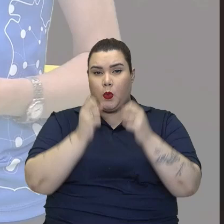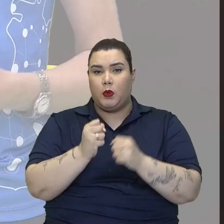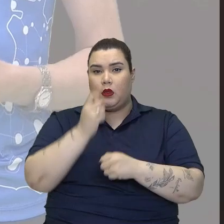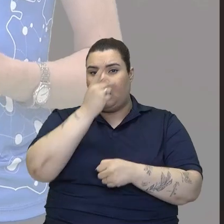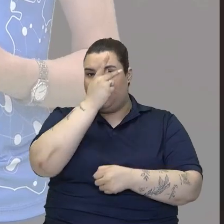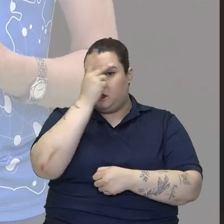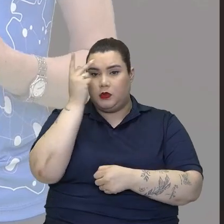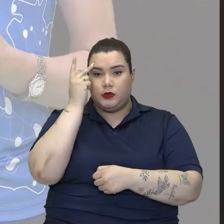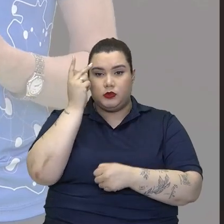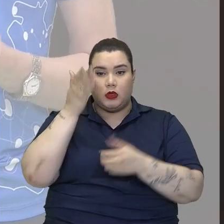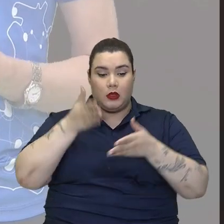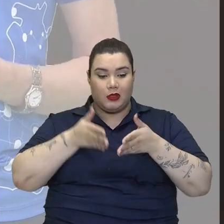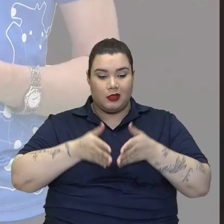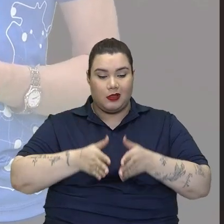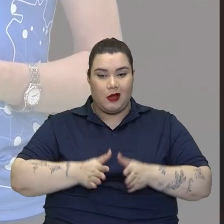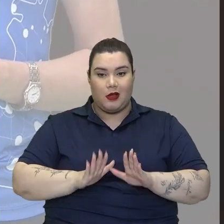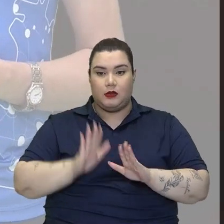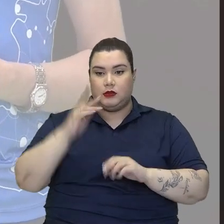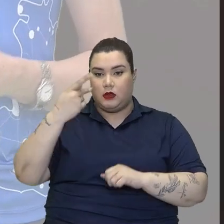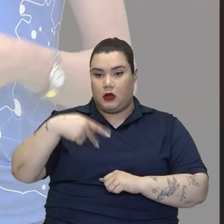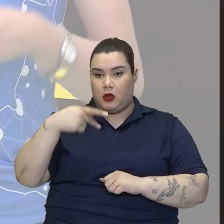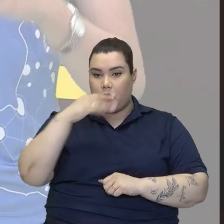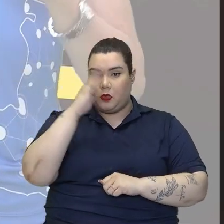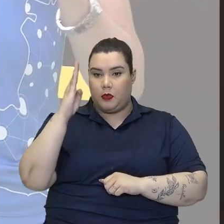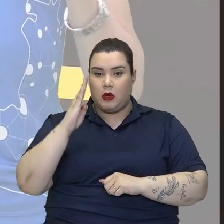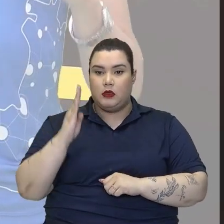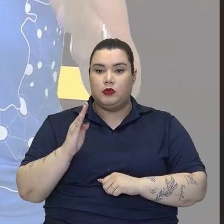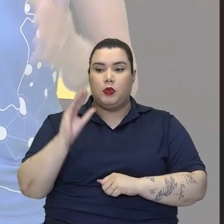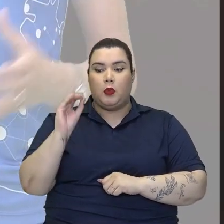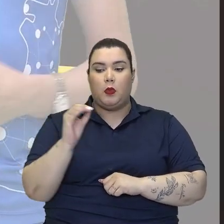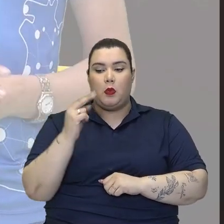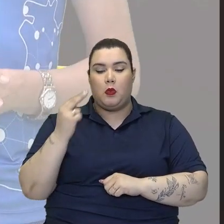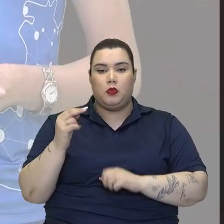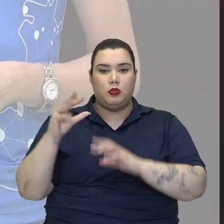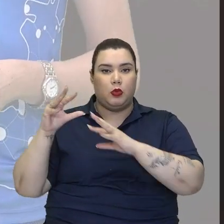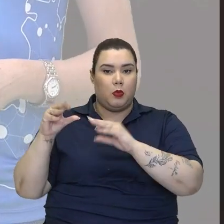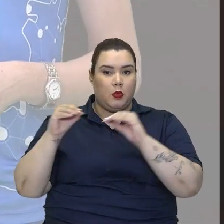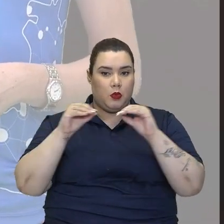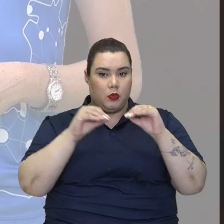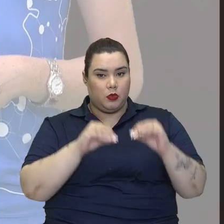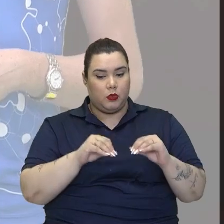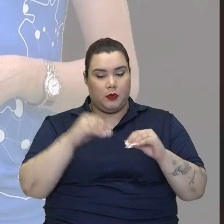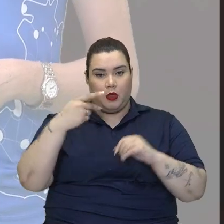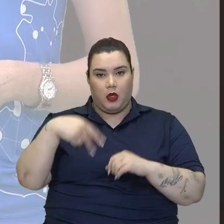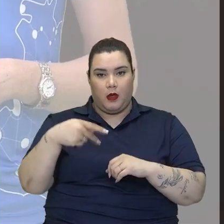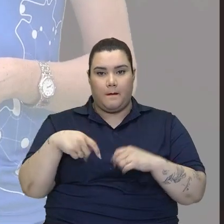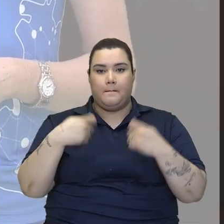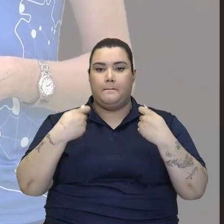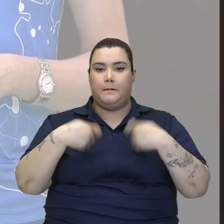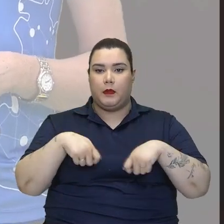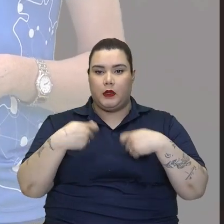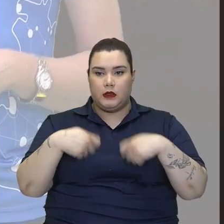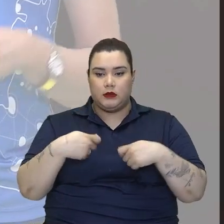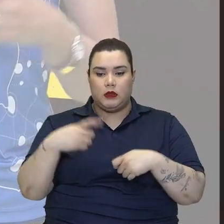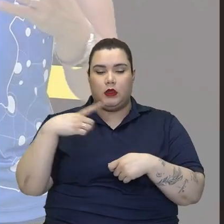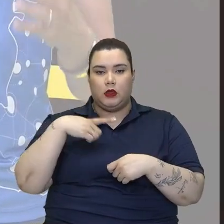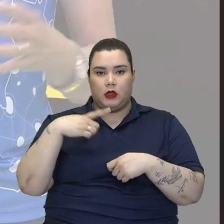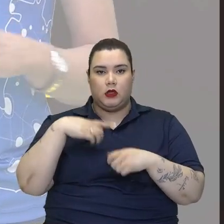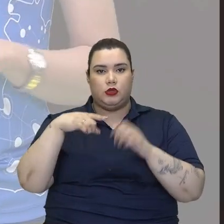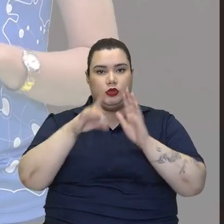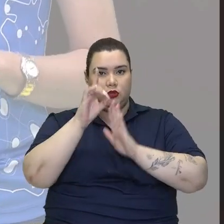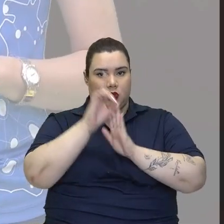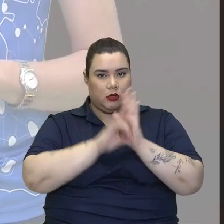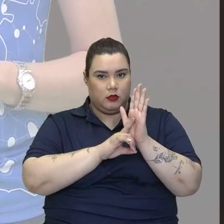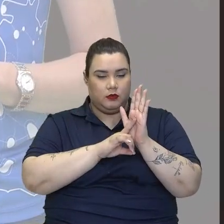no Brasil ou que para cá vieram por outras questões, têm esse direito,